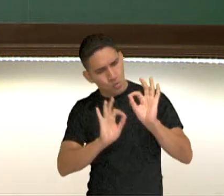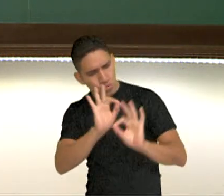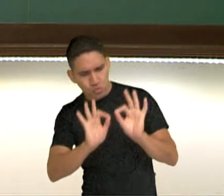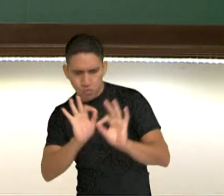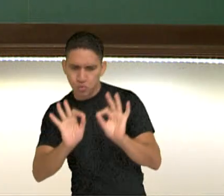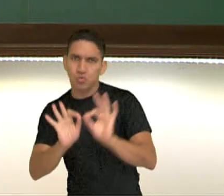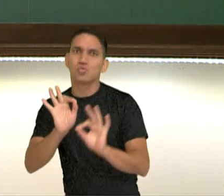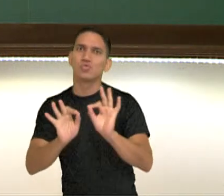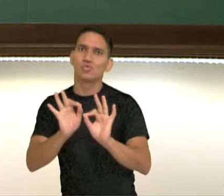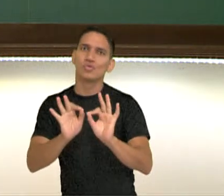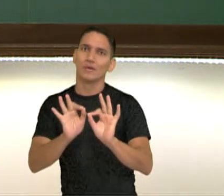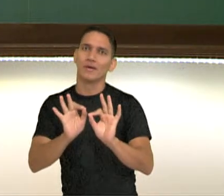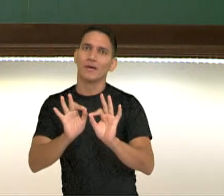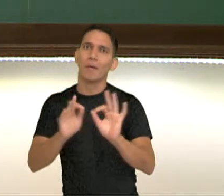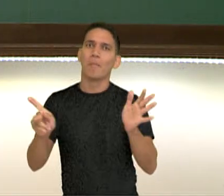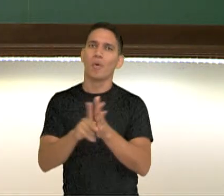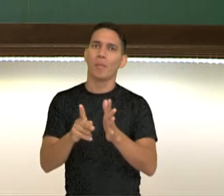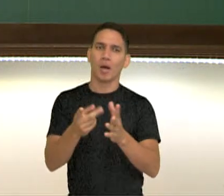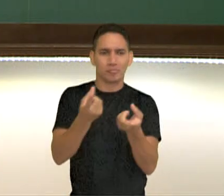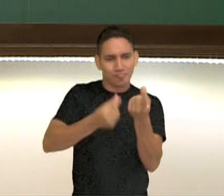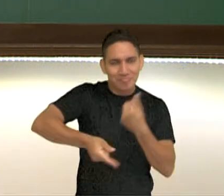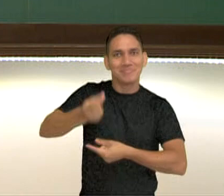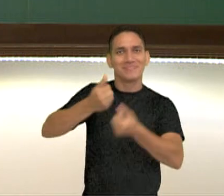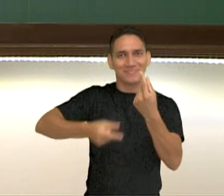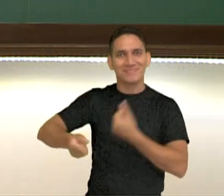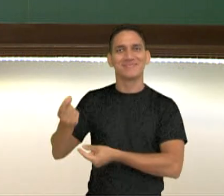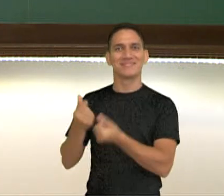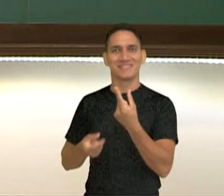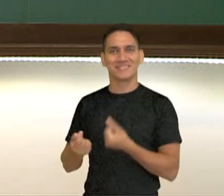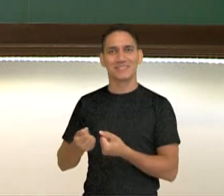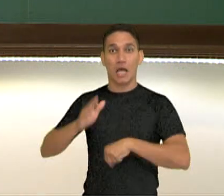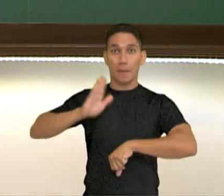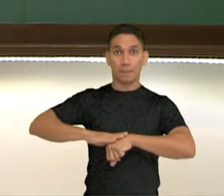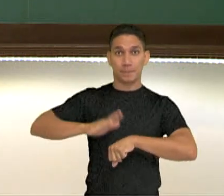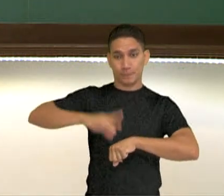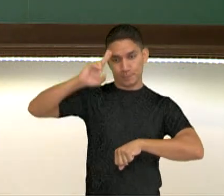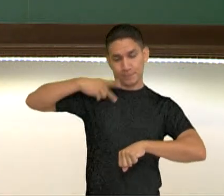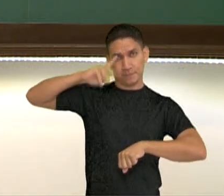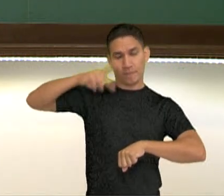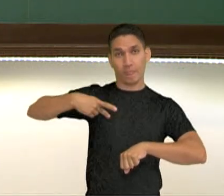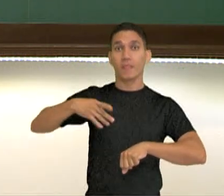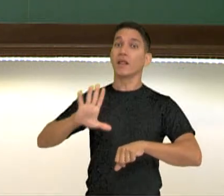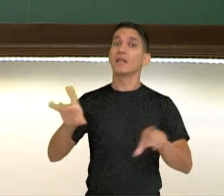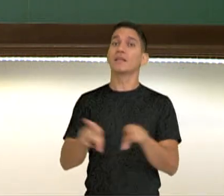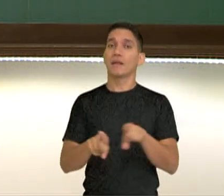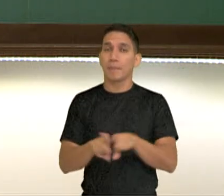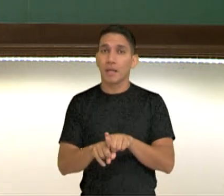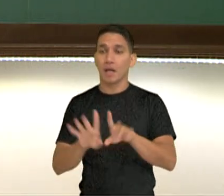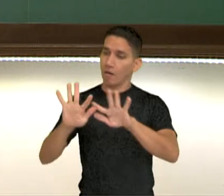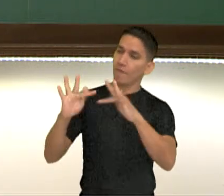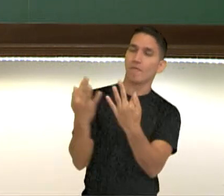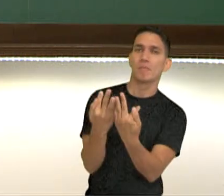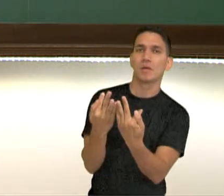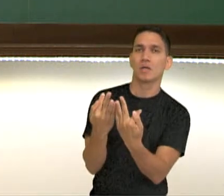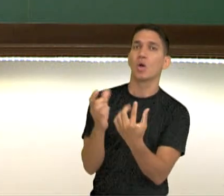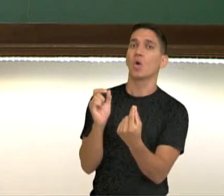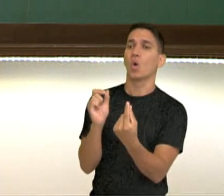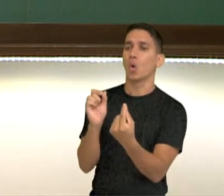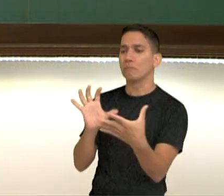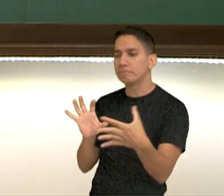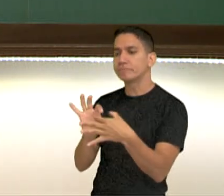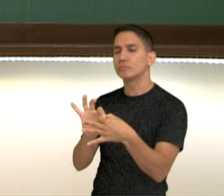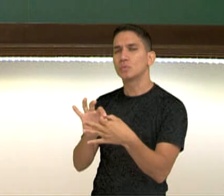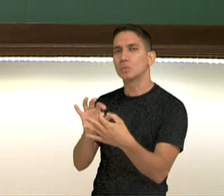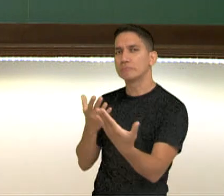planejamento financeiro, tanto planejamento financeiro individual quanto familiar. Um interfere no outro. Então a gente